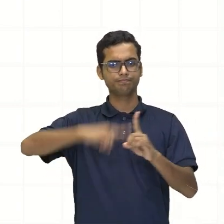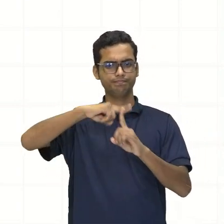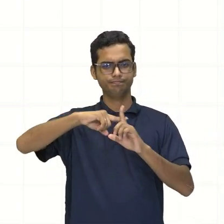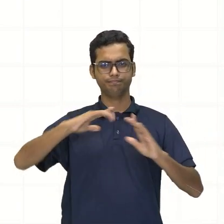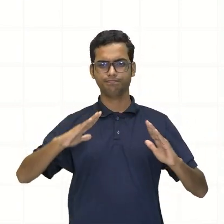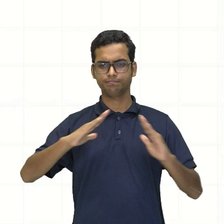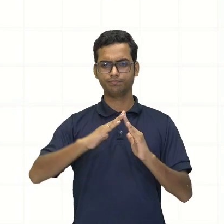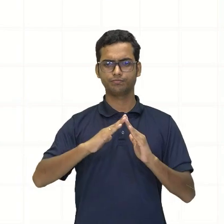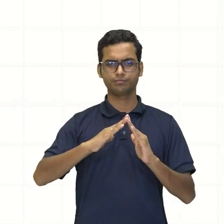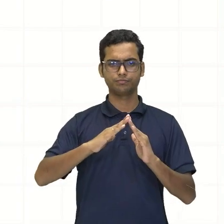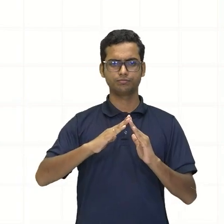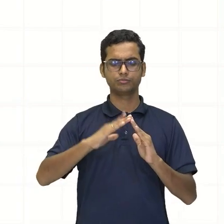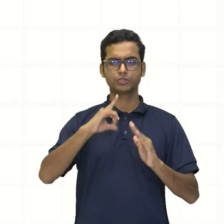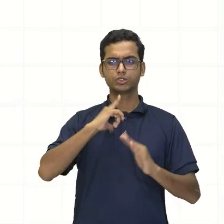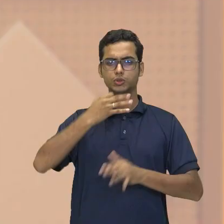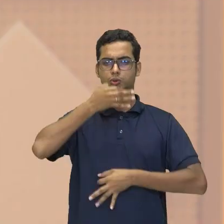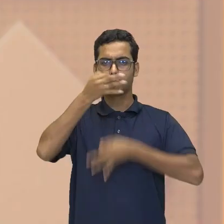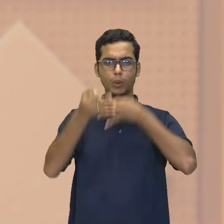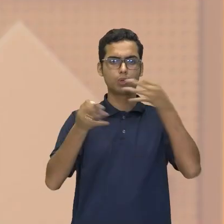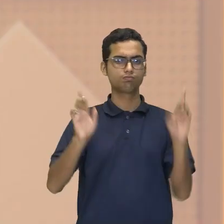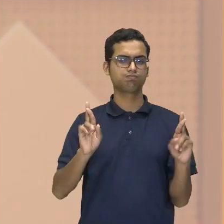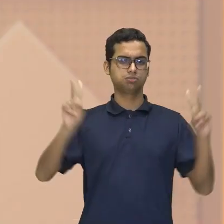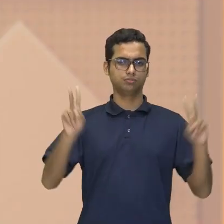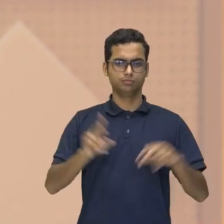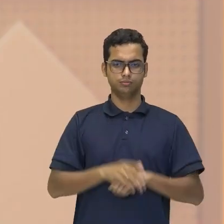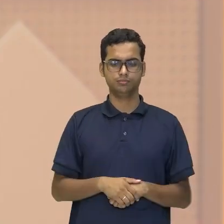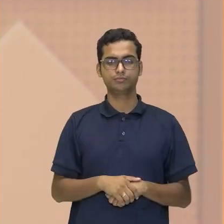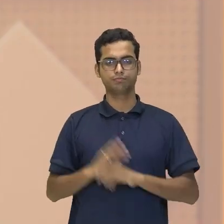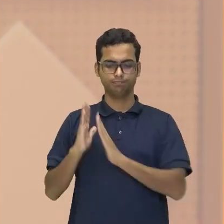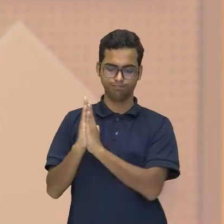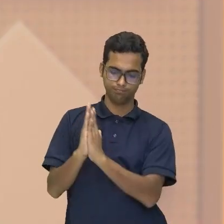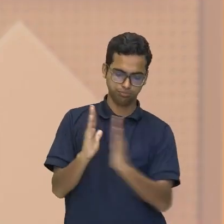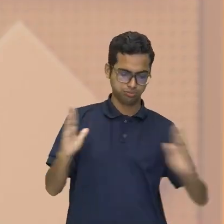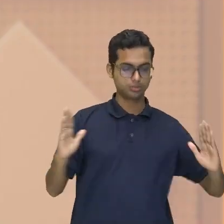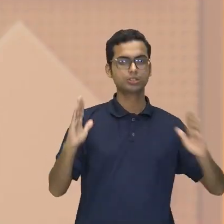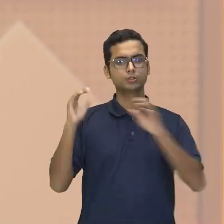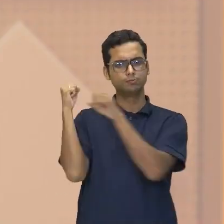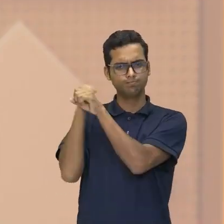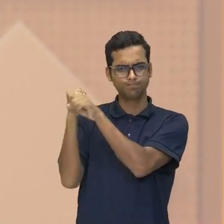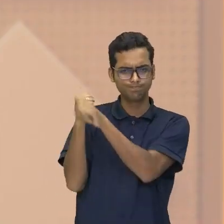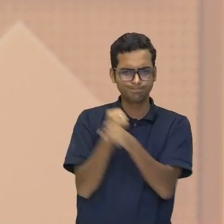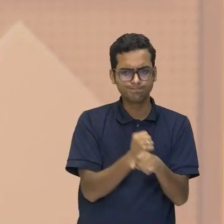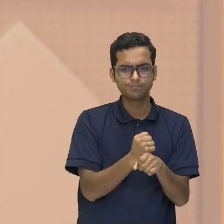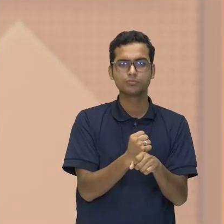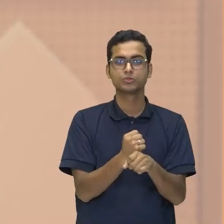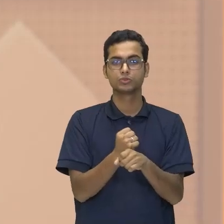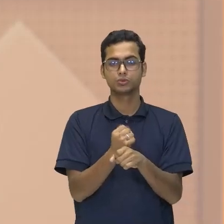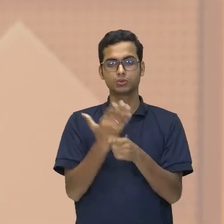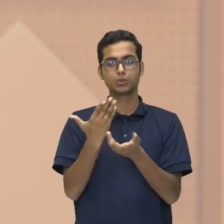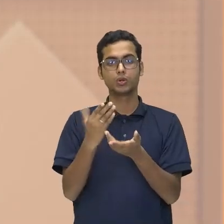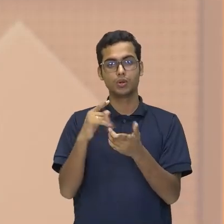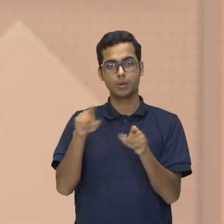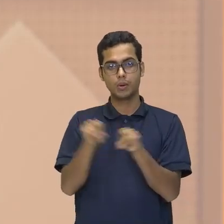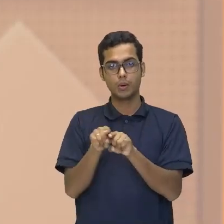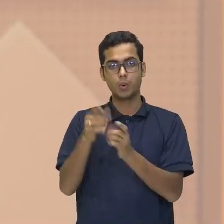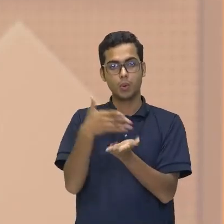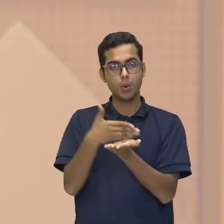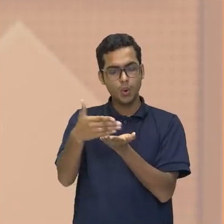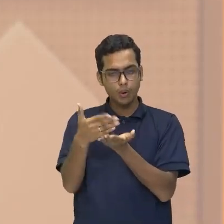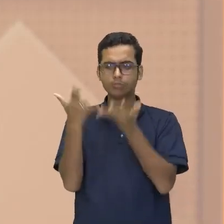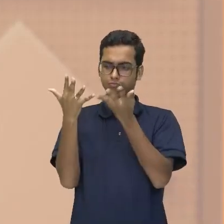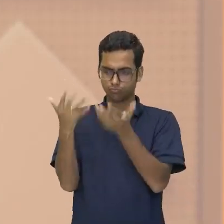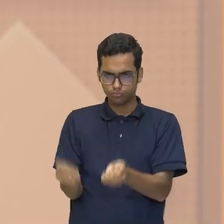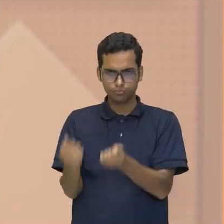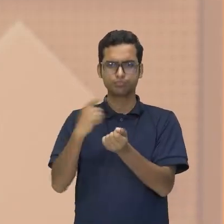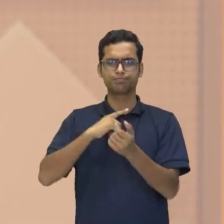assumir posições diferenciadas. Então, a princípio, ela vai defender a escravização, mas com o passar do